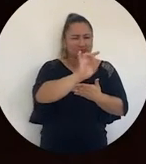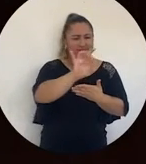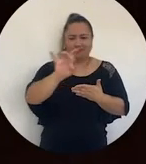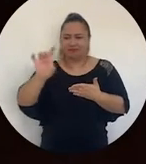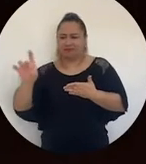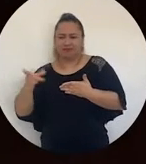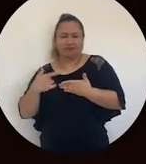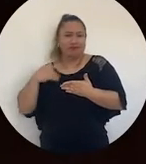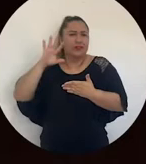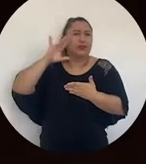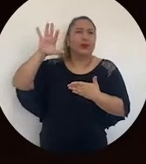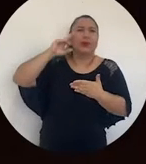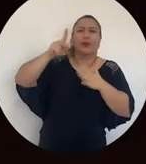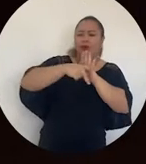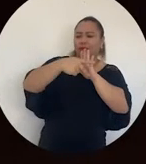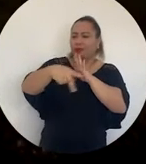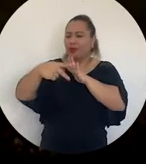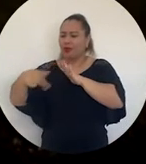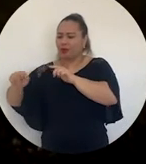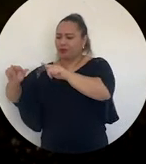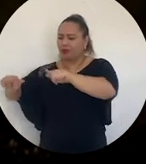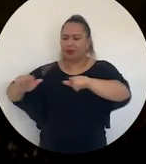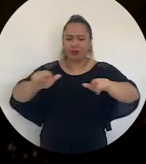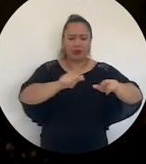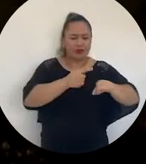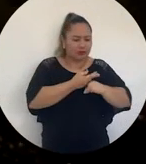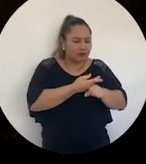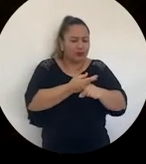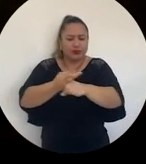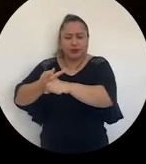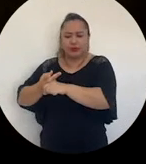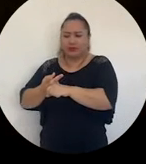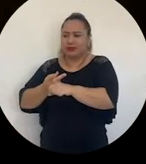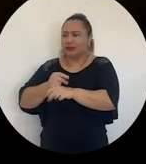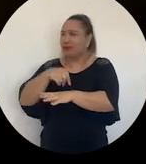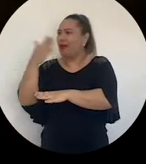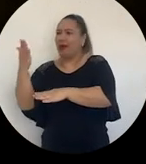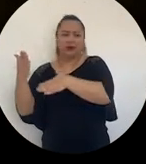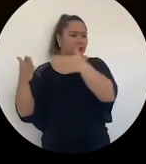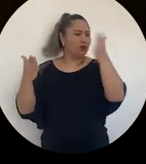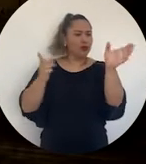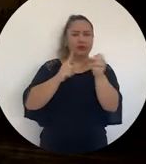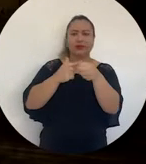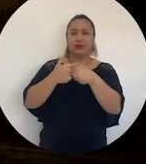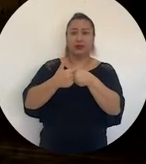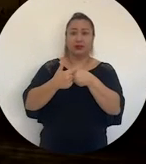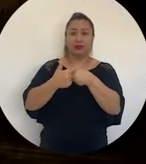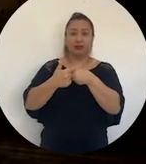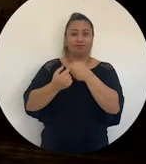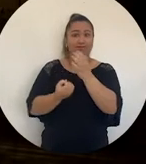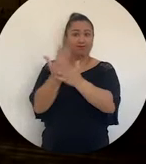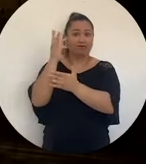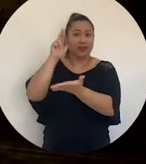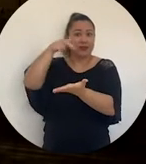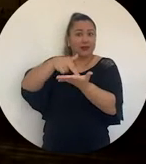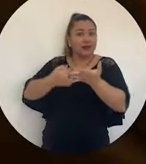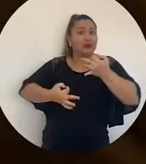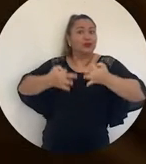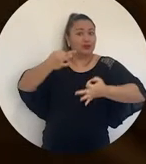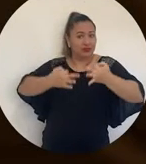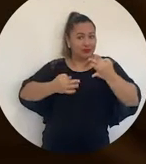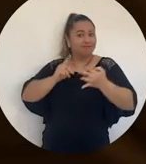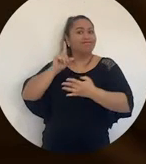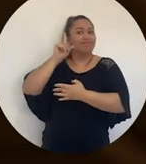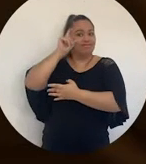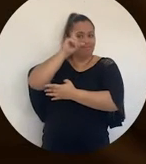seu lugar, cada um com suas buscas, seus sonhos, de um lado ao outro da cidade. Criar uma realidade de